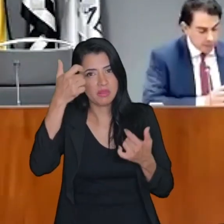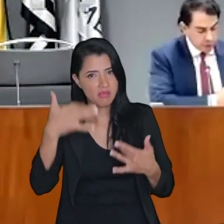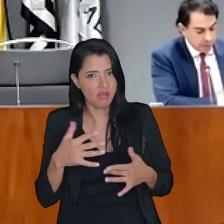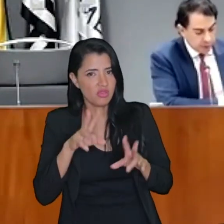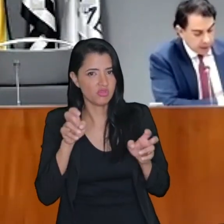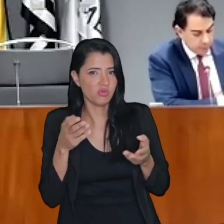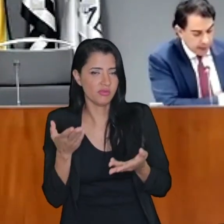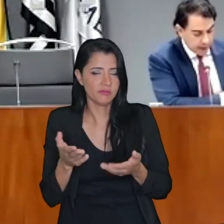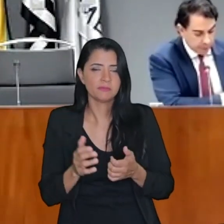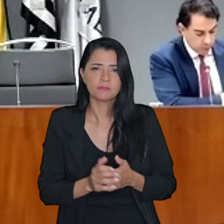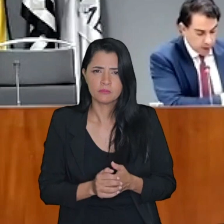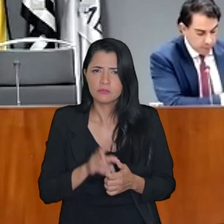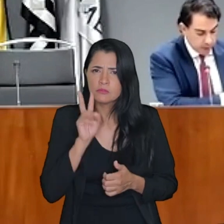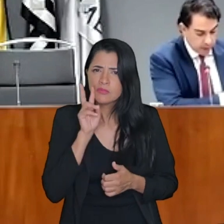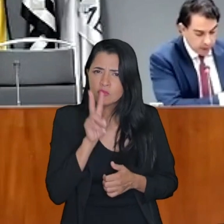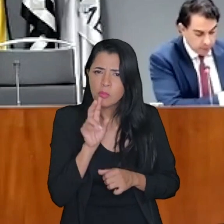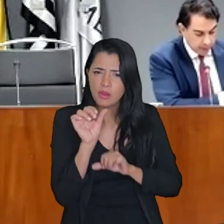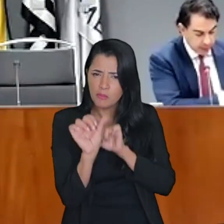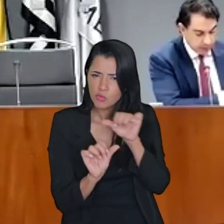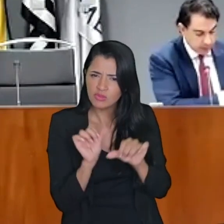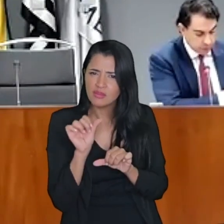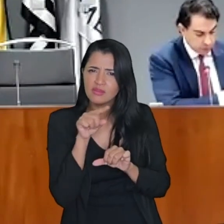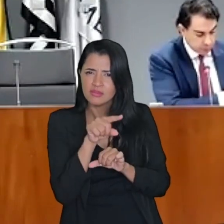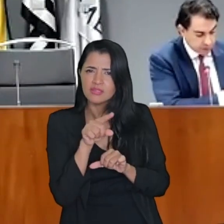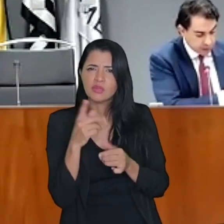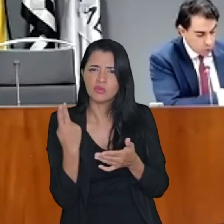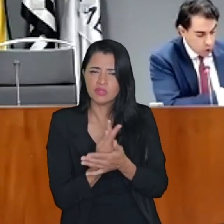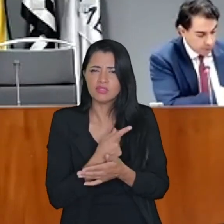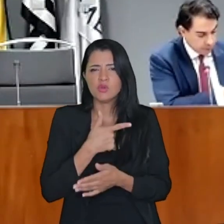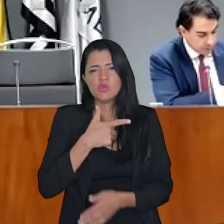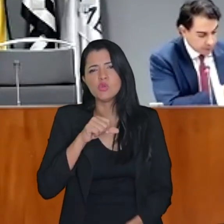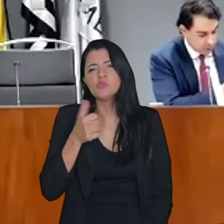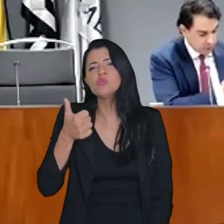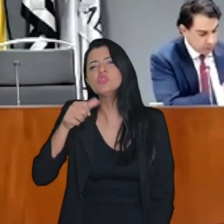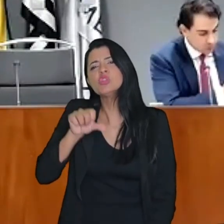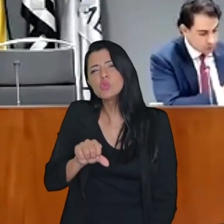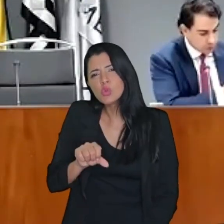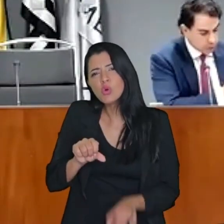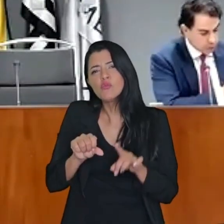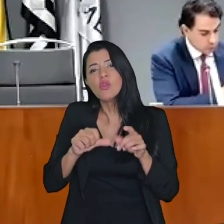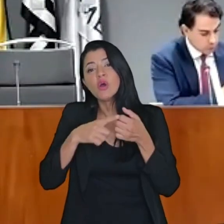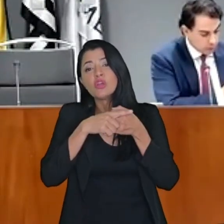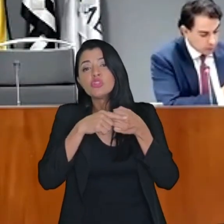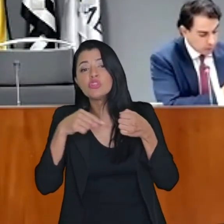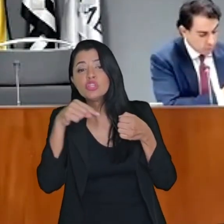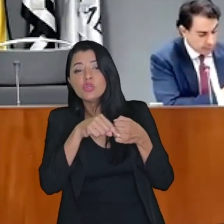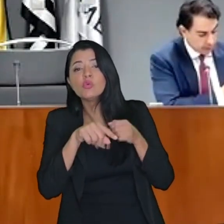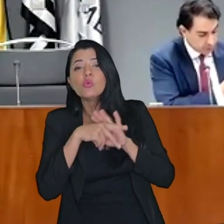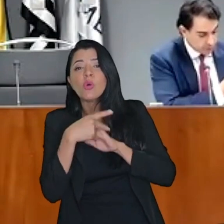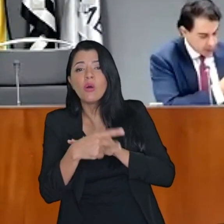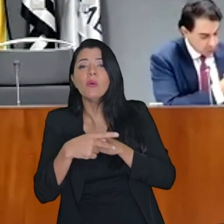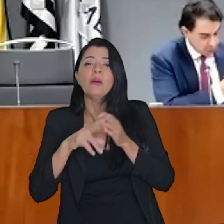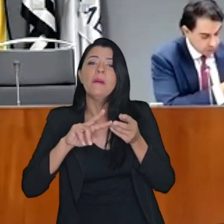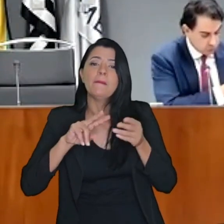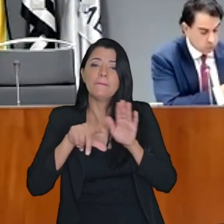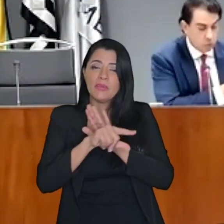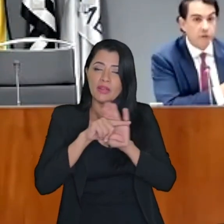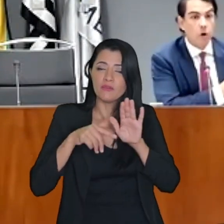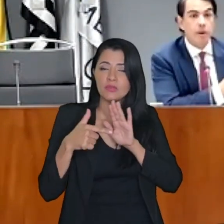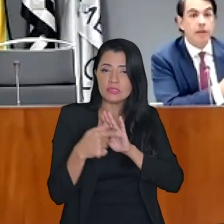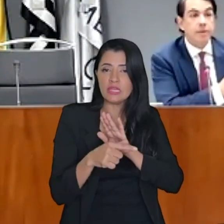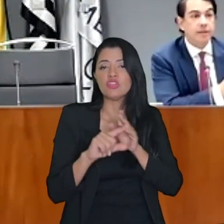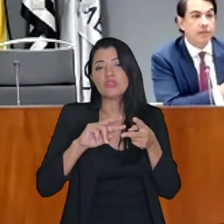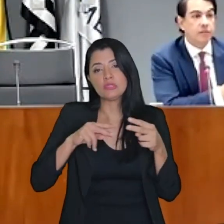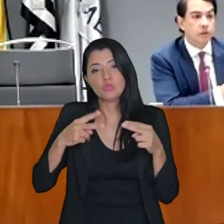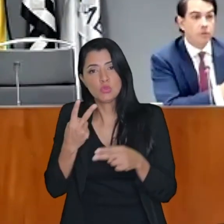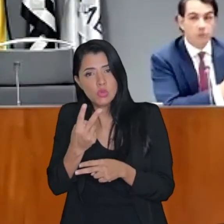Nós acabamos de ver que, pela reforma empreendida em 2019, especificamente o parágrafo 7º, inciso 2,